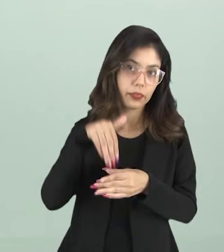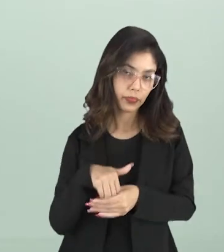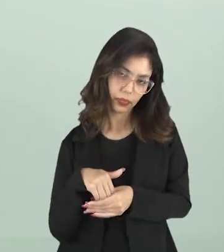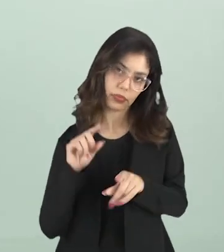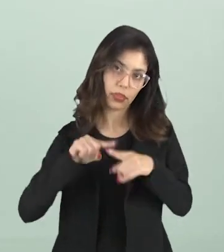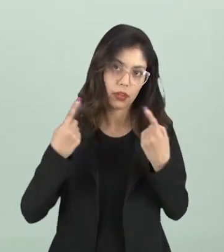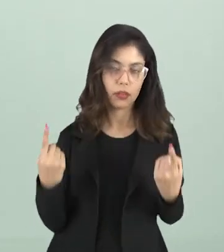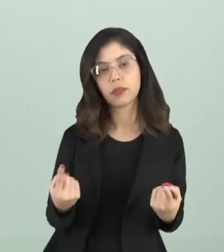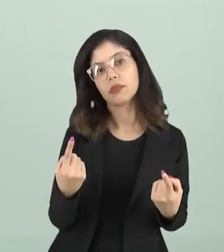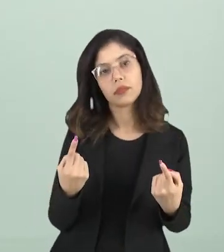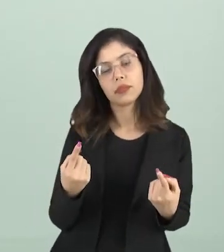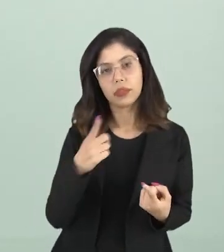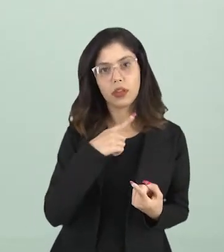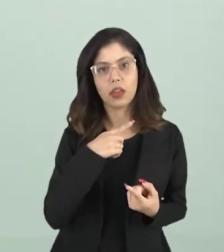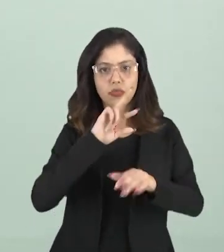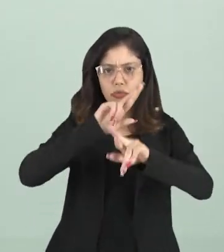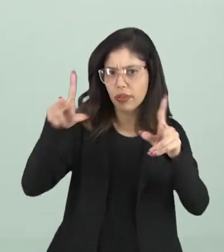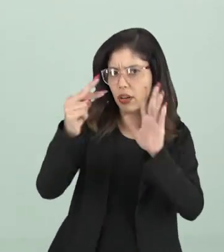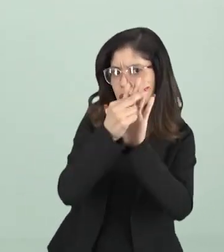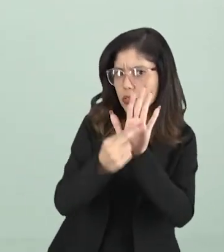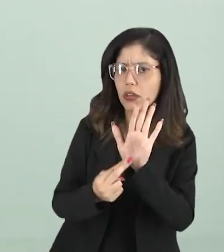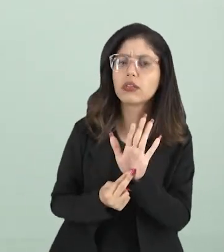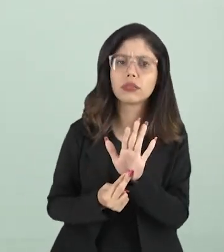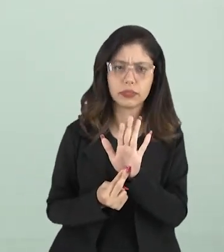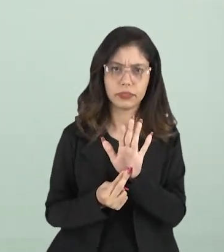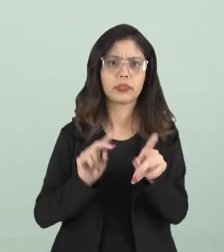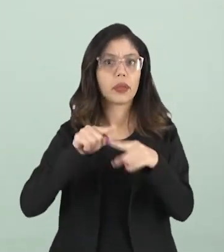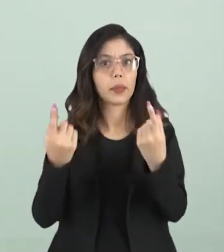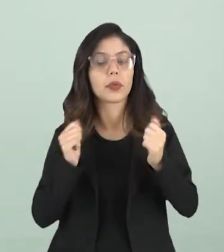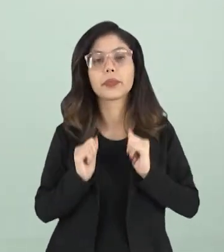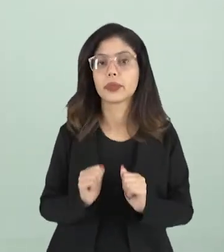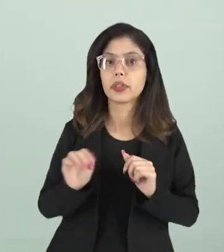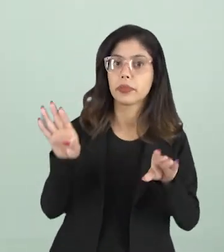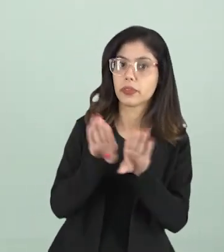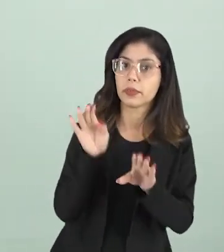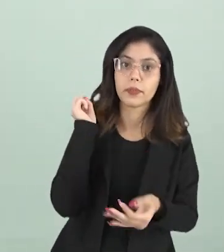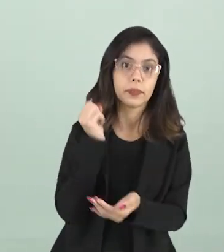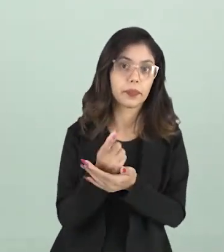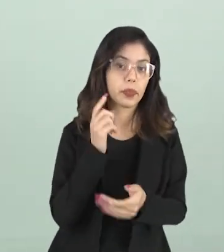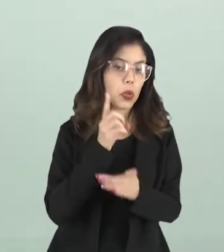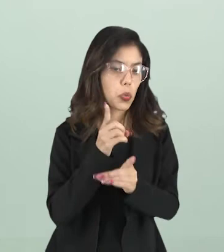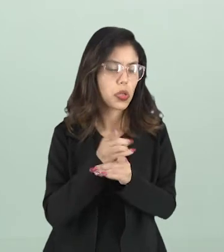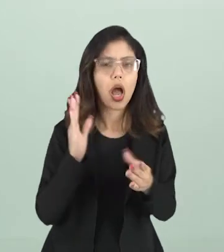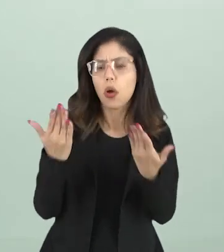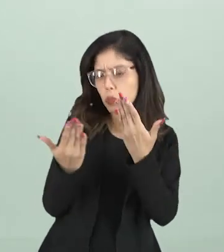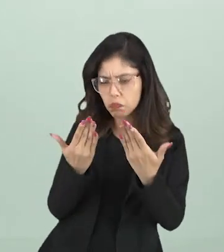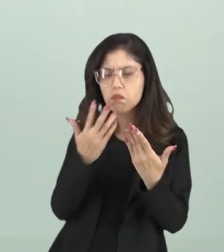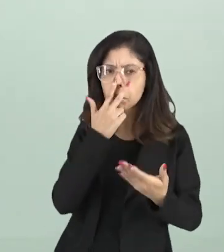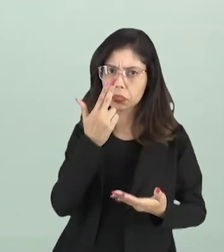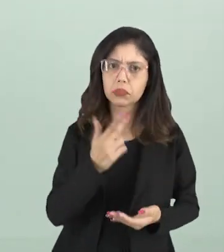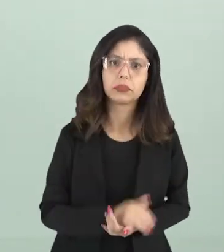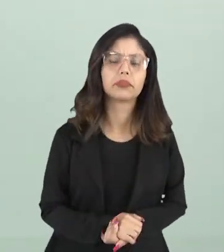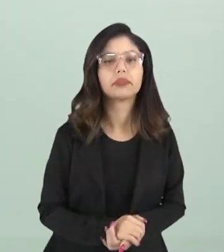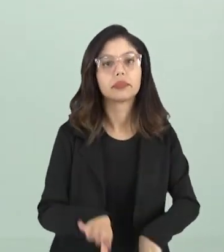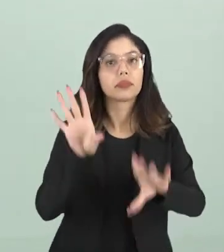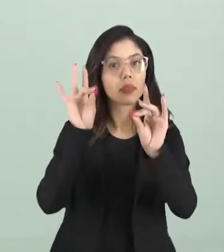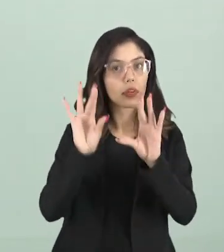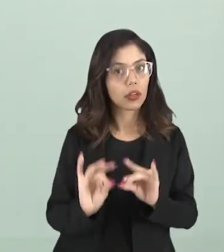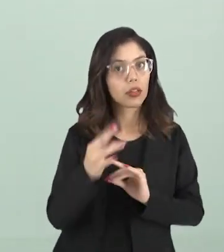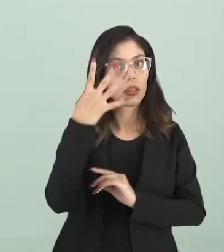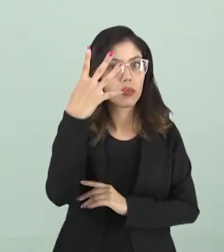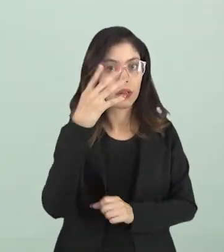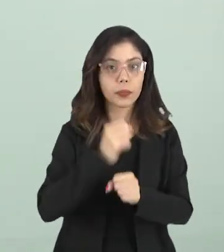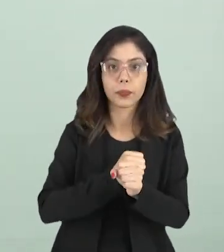mas possuem critérios um tanto quanto diferenciados, mas podemos encontrar algumas semelhanças. A cada 4